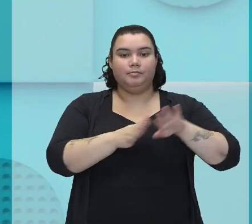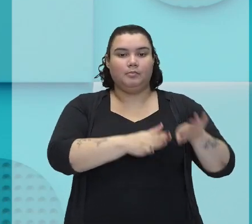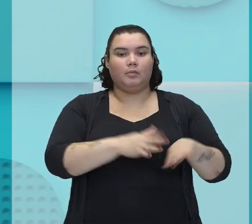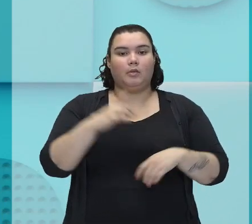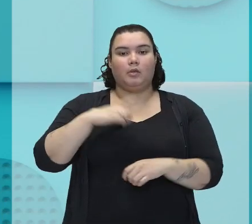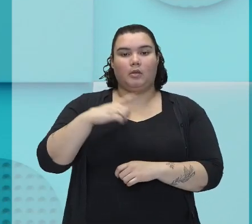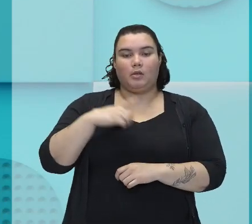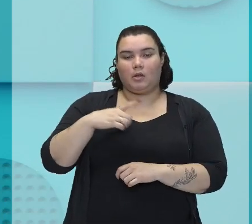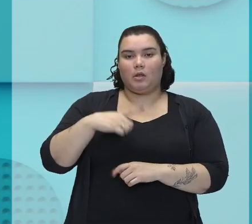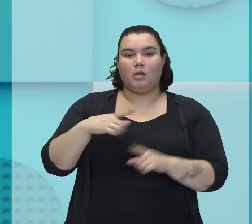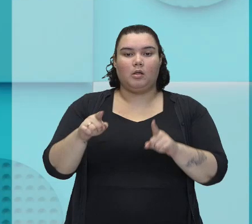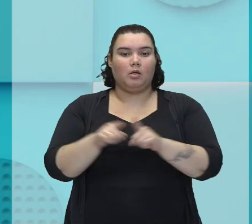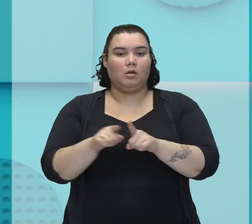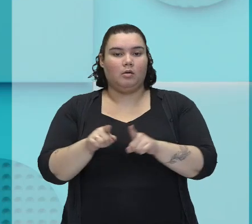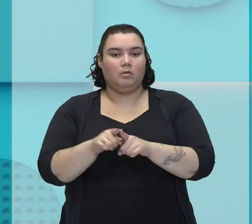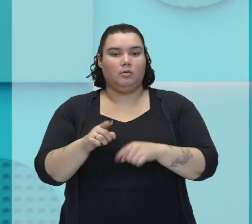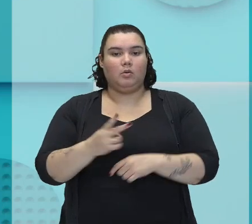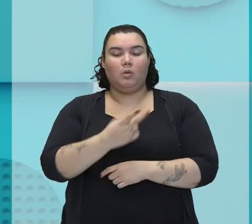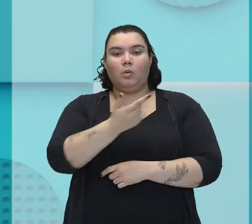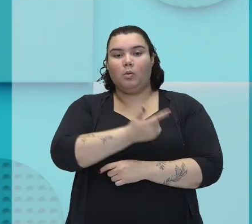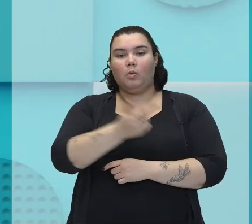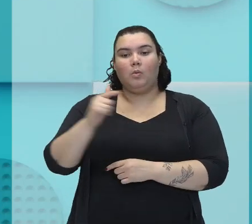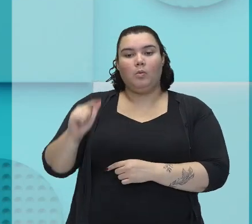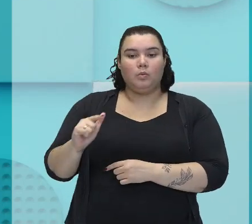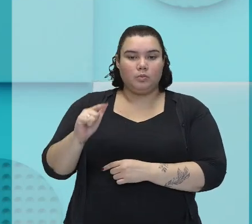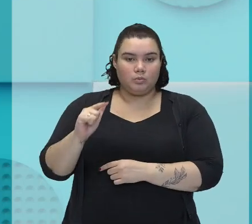nós também temos dois